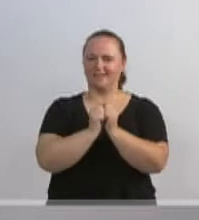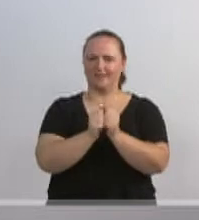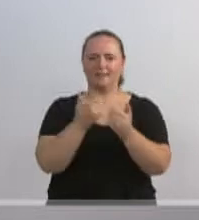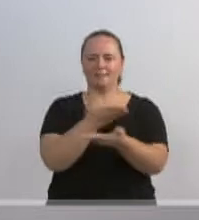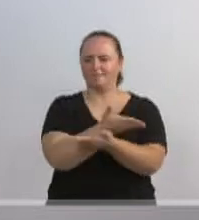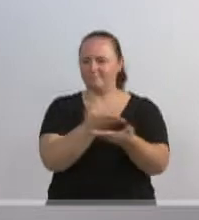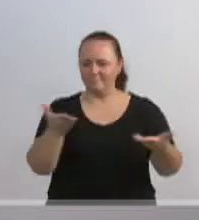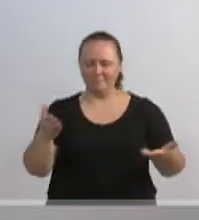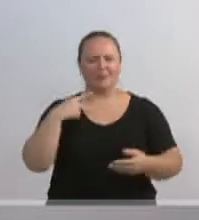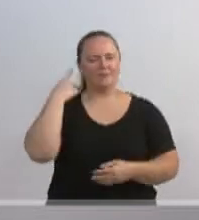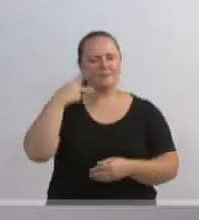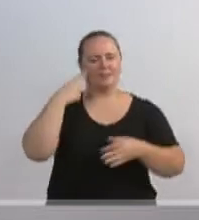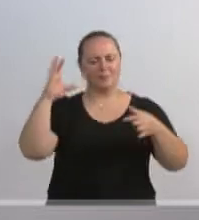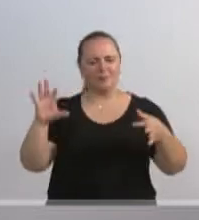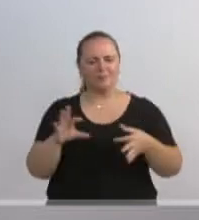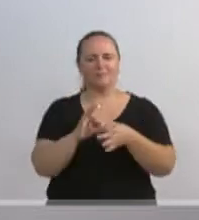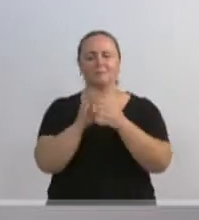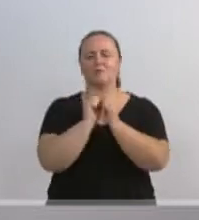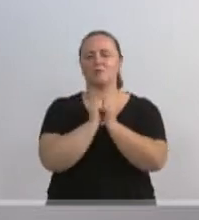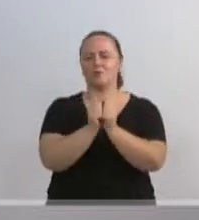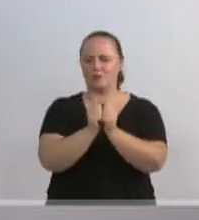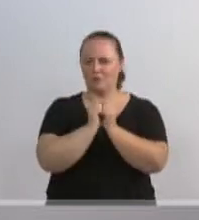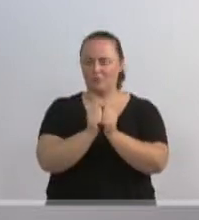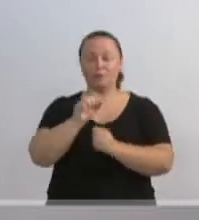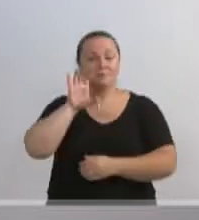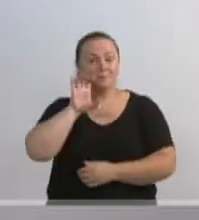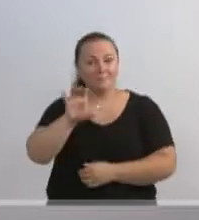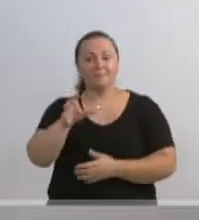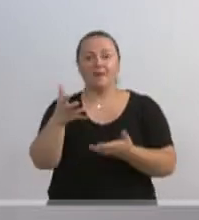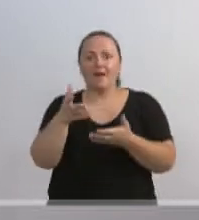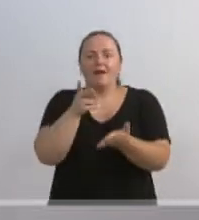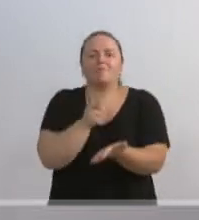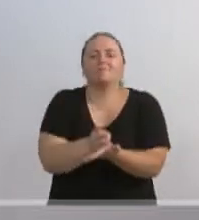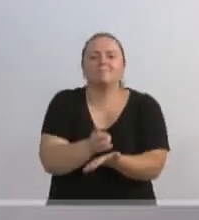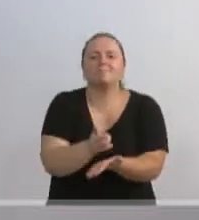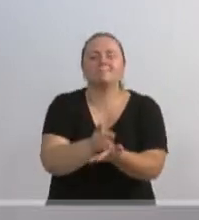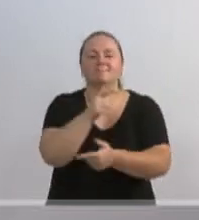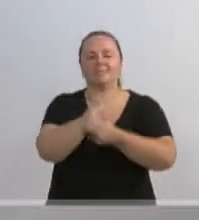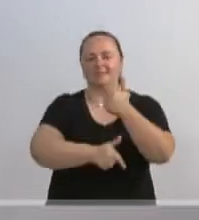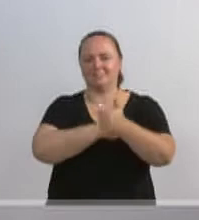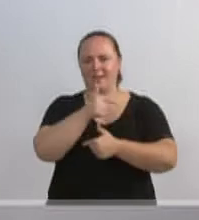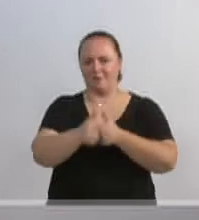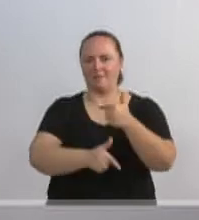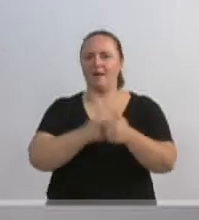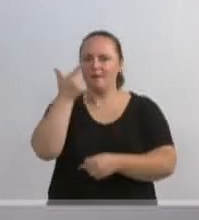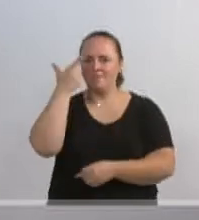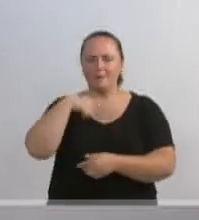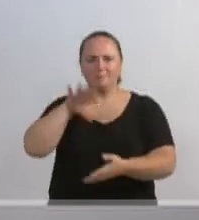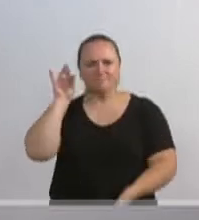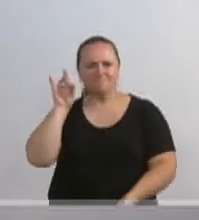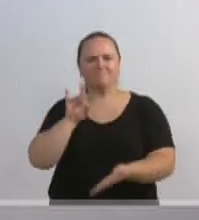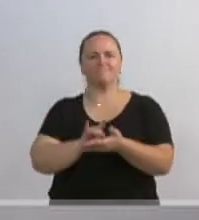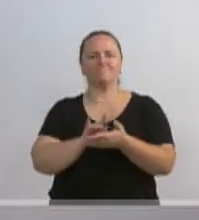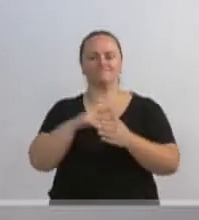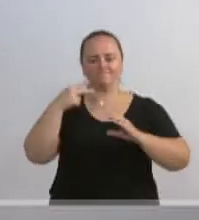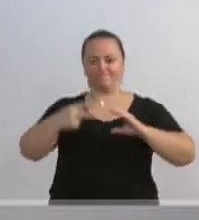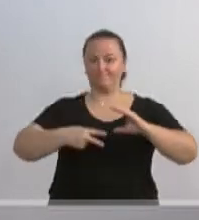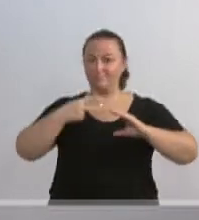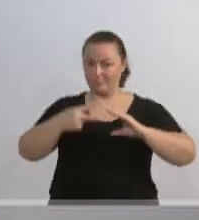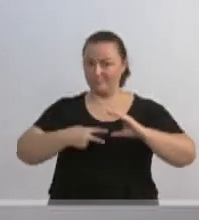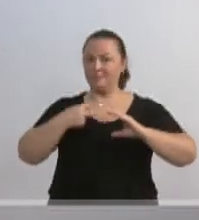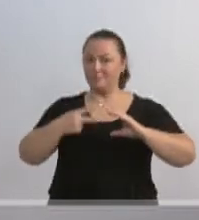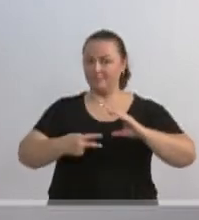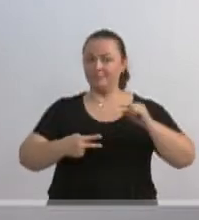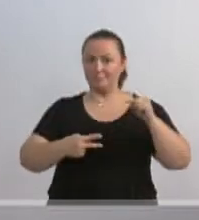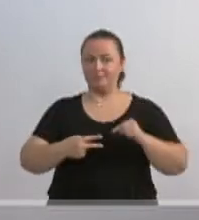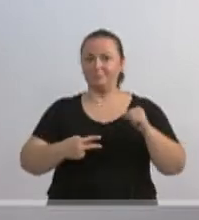desta casa dessa forma que nós queremos continuar trabalhando para que a câmara municipal de blumenau